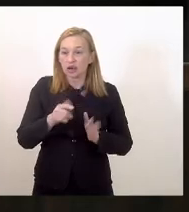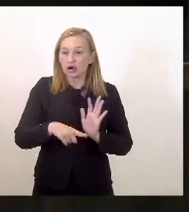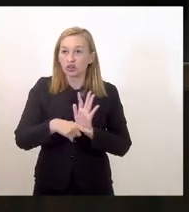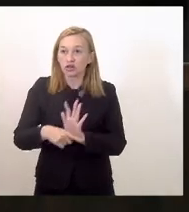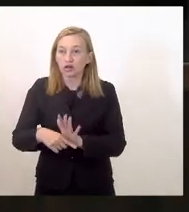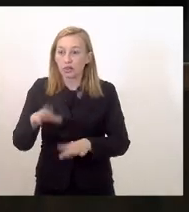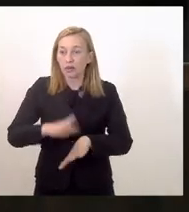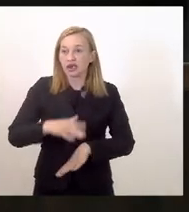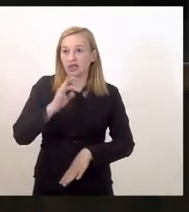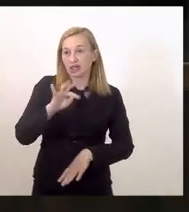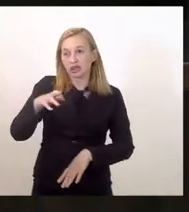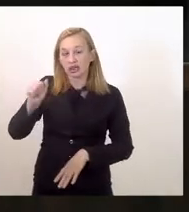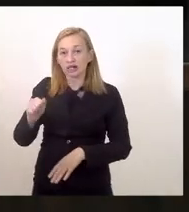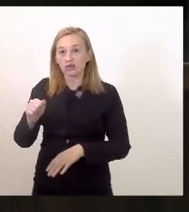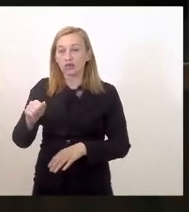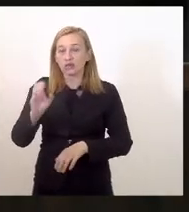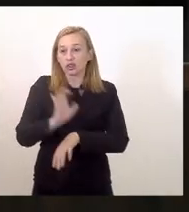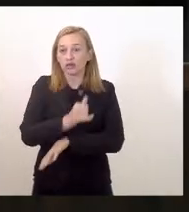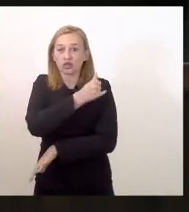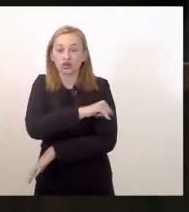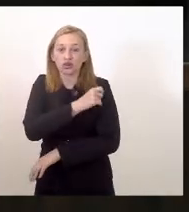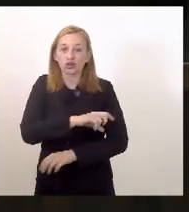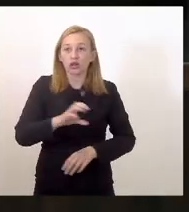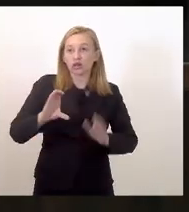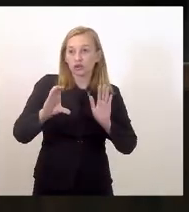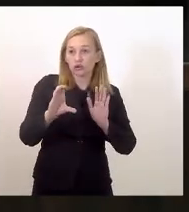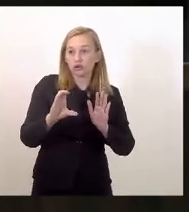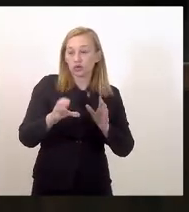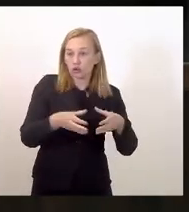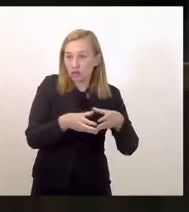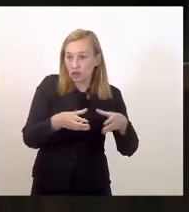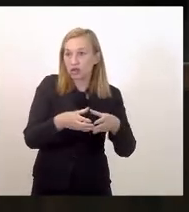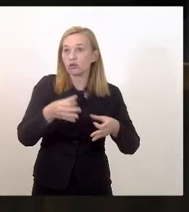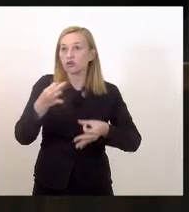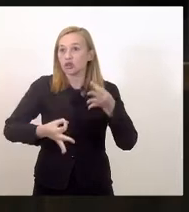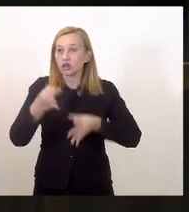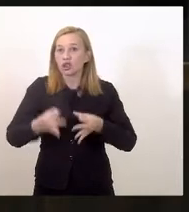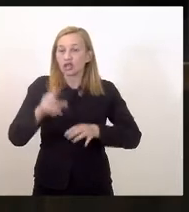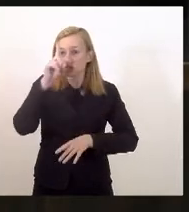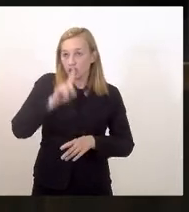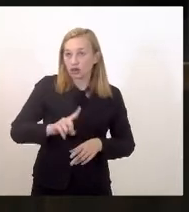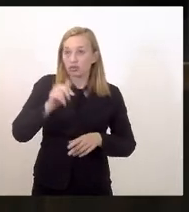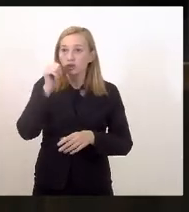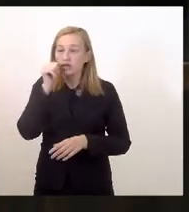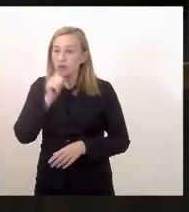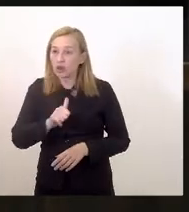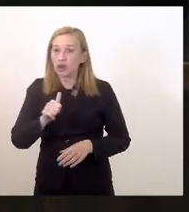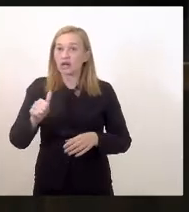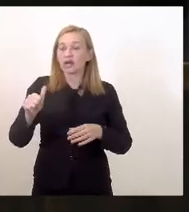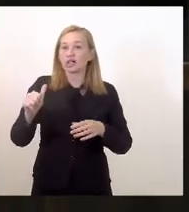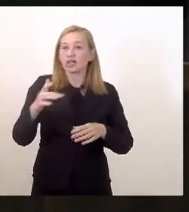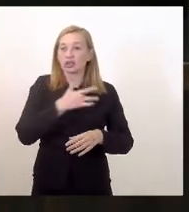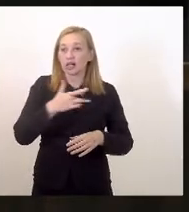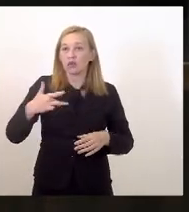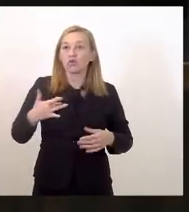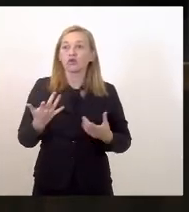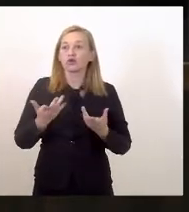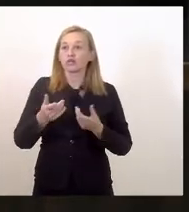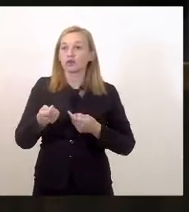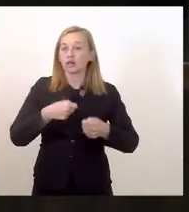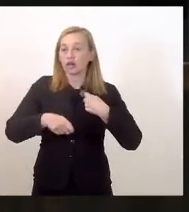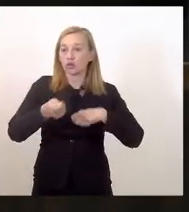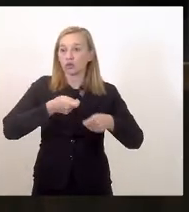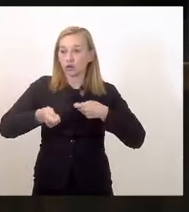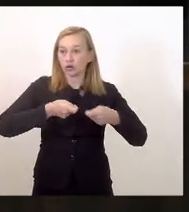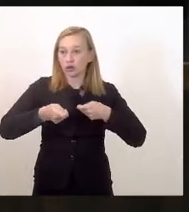mastectomizadas no âmbito do Estado do Rio de Janeiro. Pendendo de pareceres das comissões de Constituição e Justiça, de Defesa do Direito da Mulher, de Saúde e de Orçamento, Finanças, Fiscalização